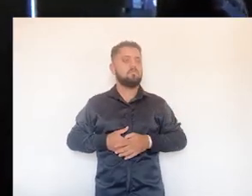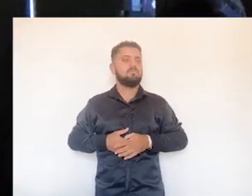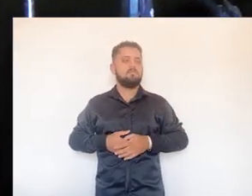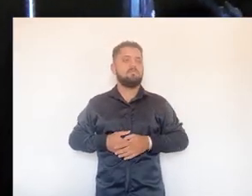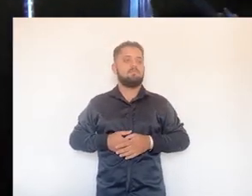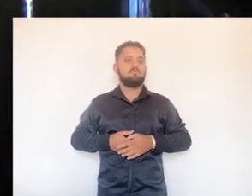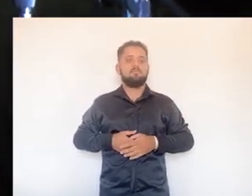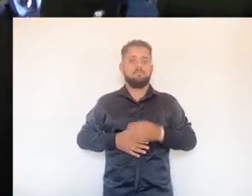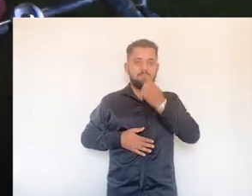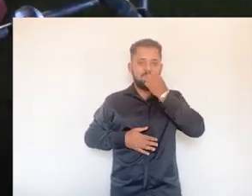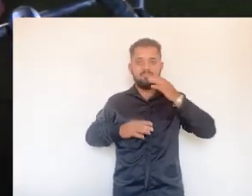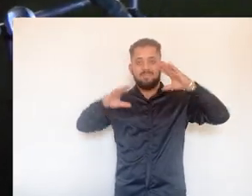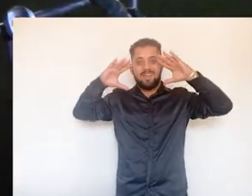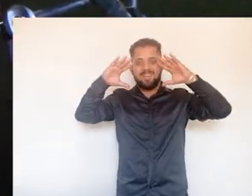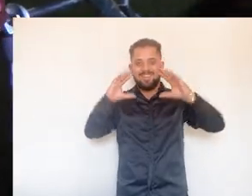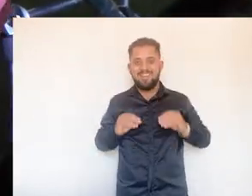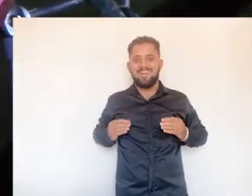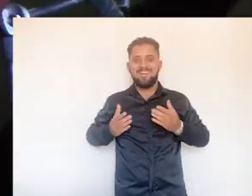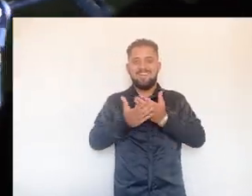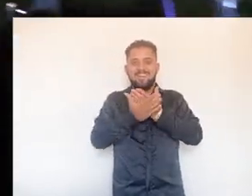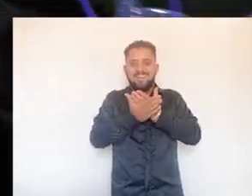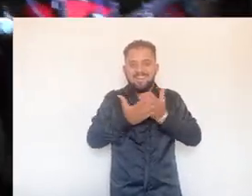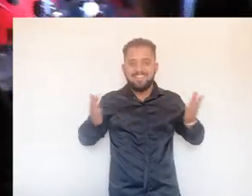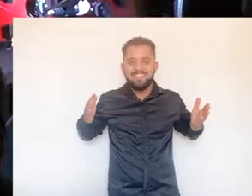Boa noite!